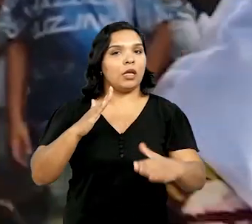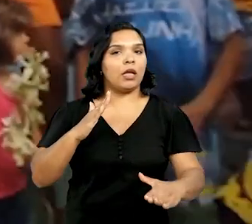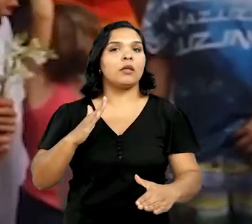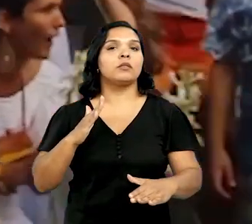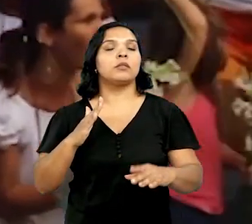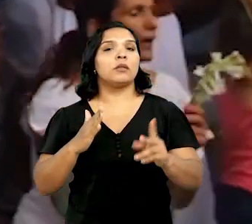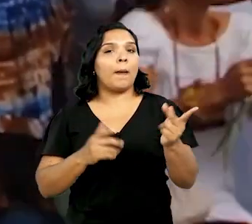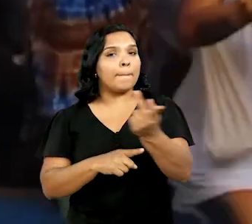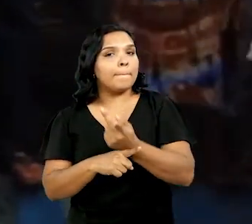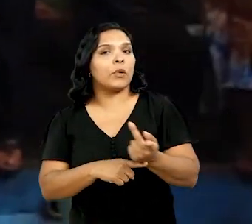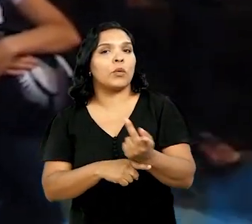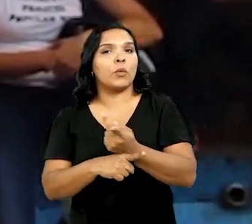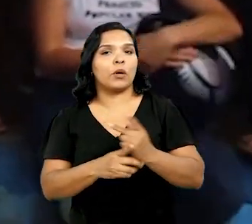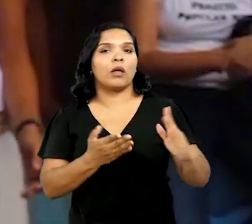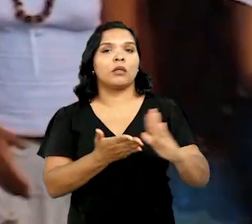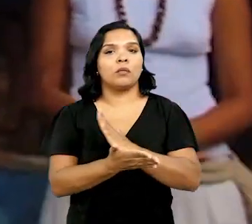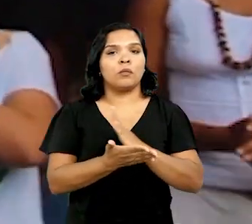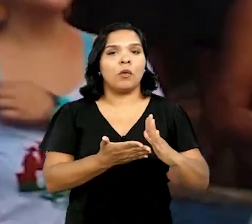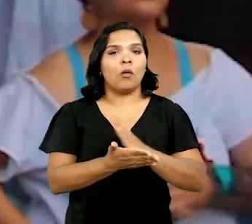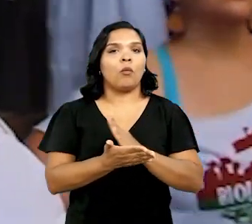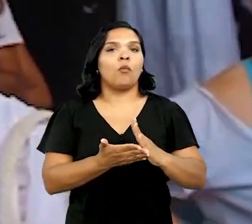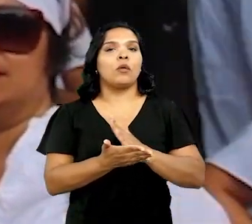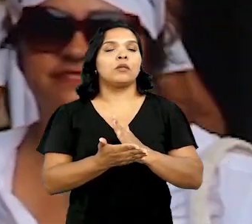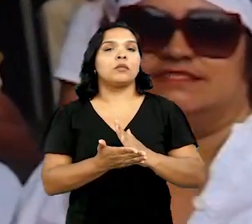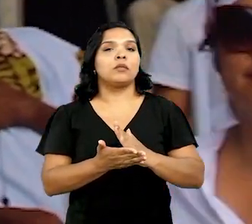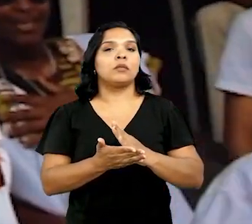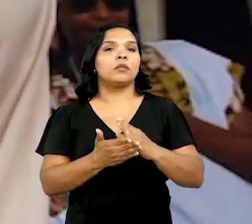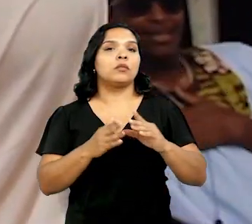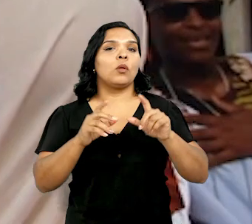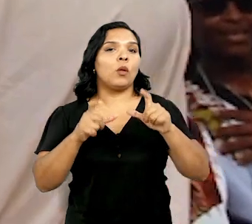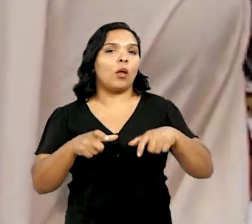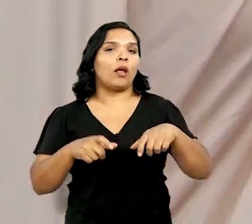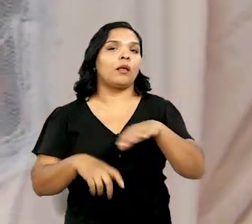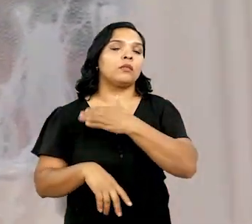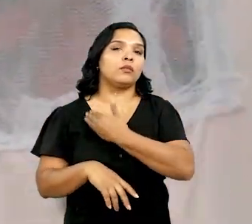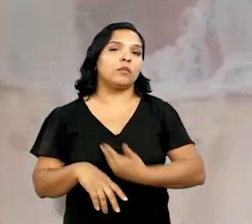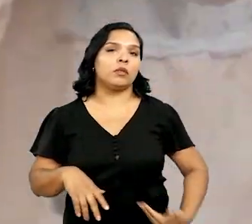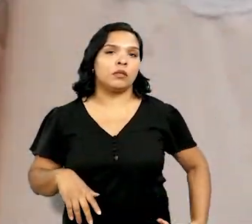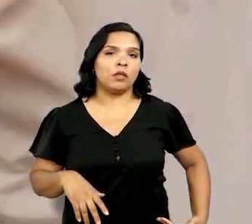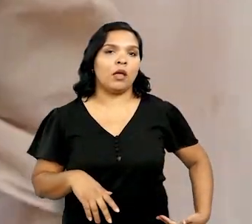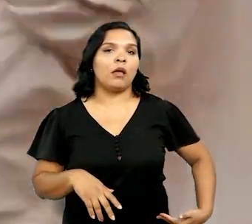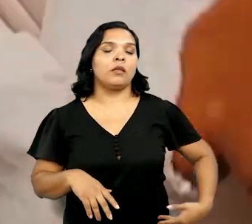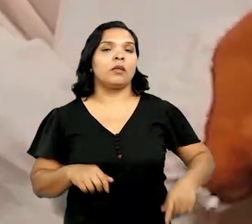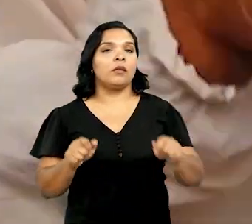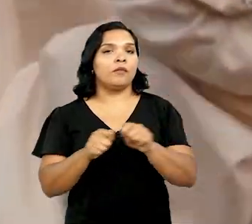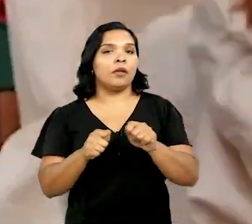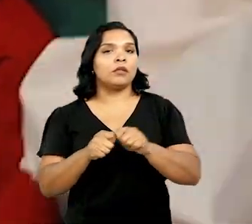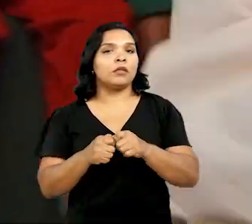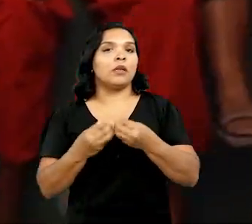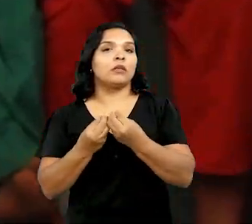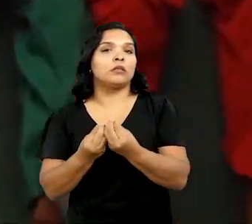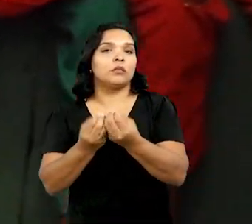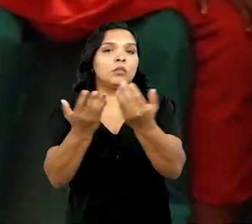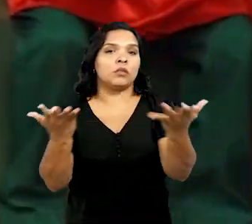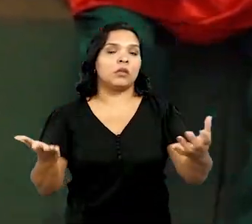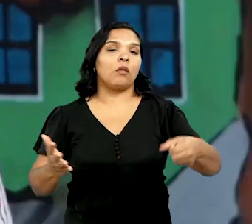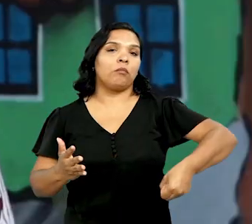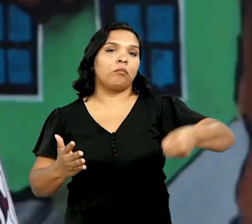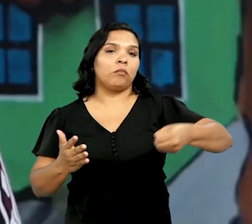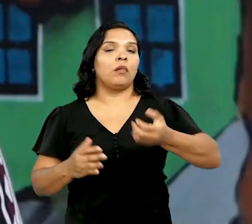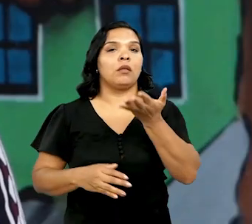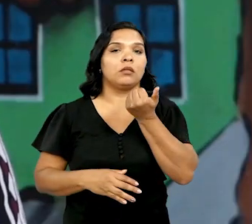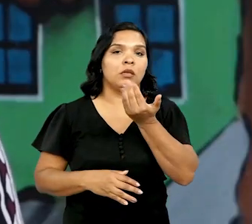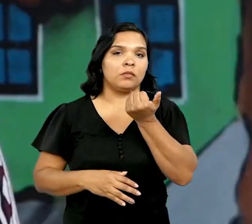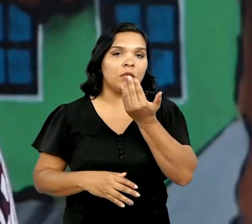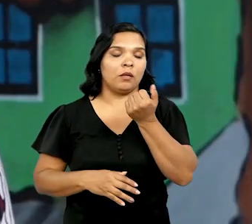que eram procurados por alguma instância governamental e eles é que faziam a distribuição da cesta básica, por exemplo.